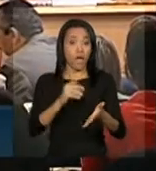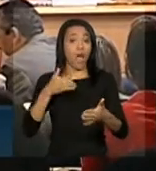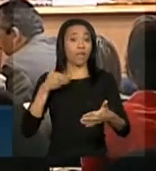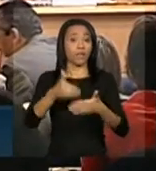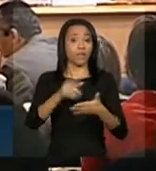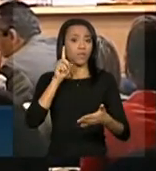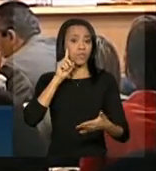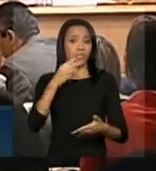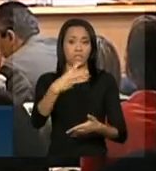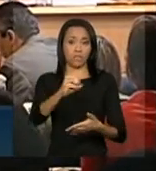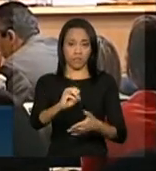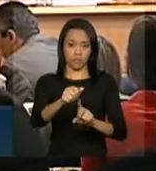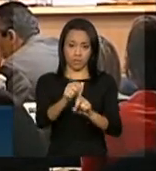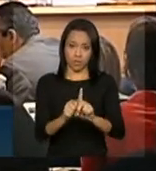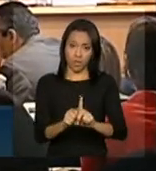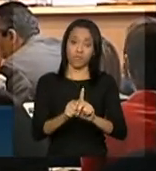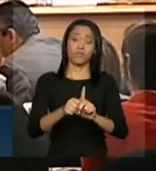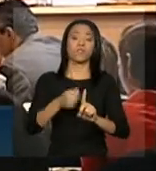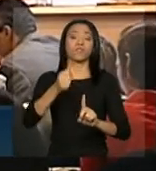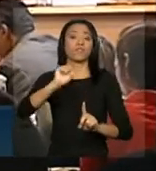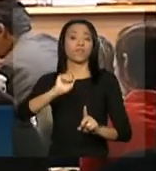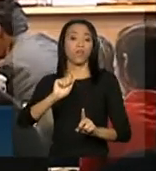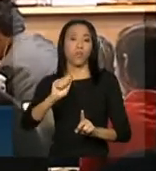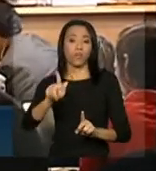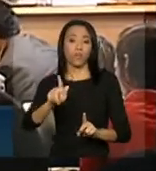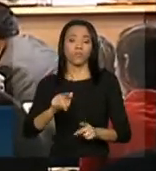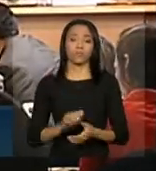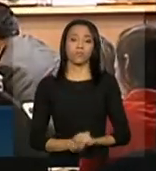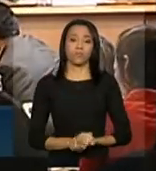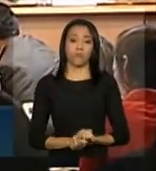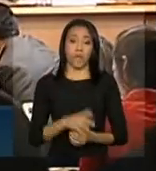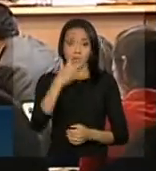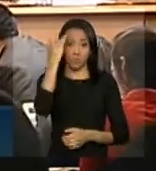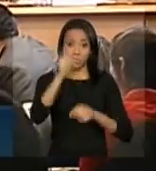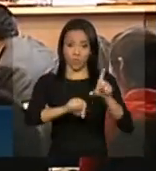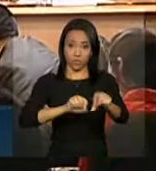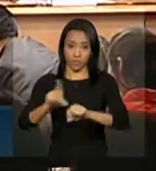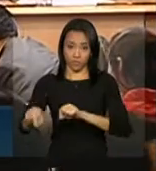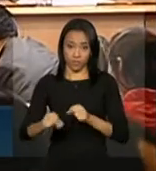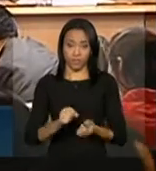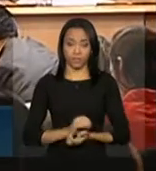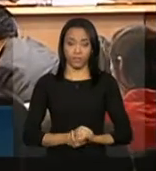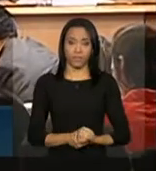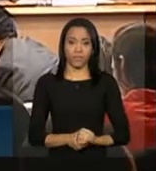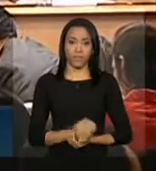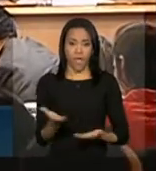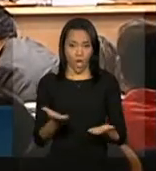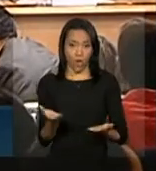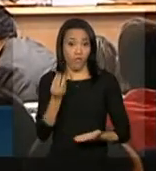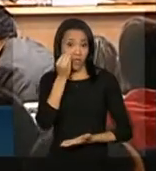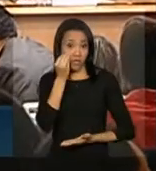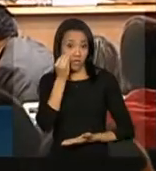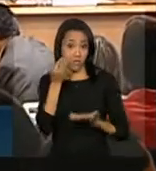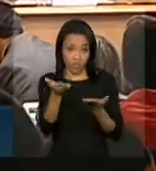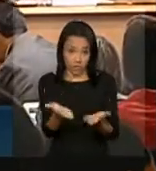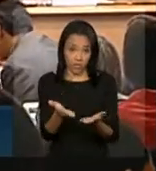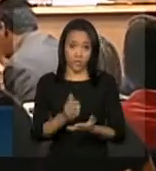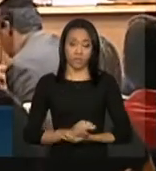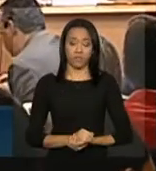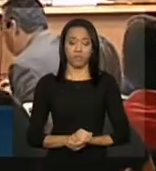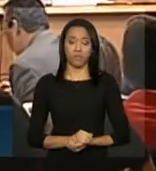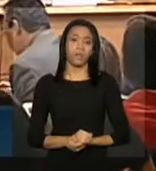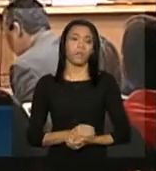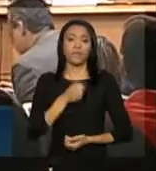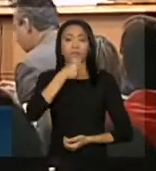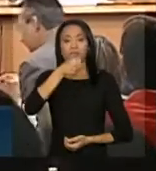30 de agosto os profissionais selecionados né Esta etapa a todos e a todas bom vamos acompanhar então